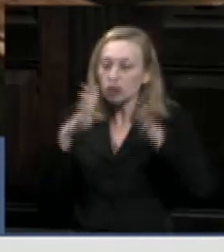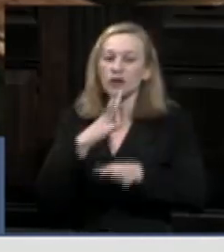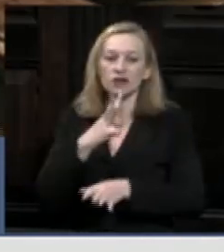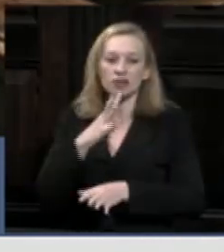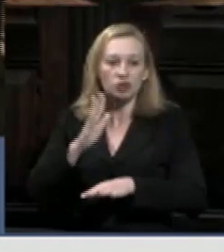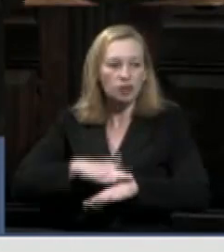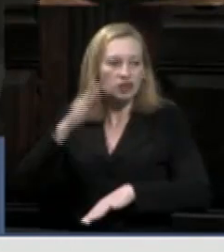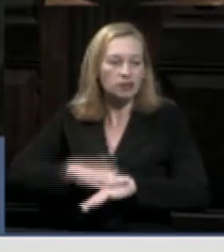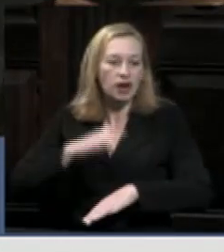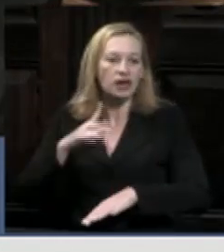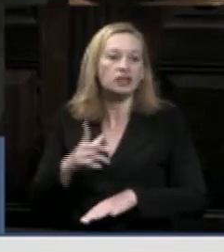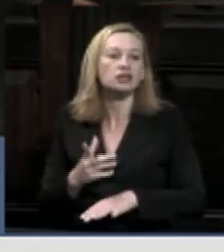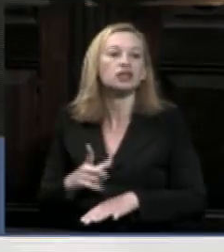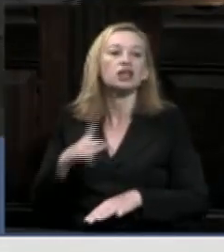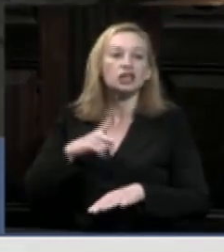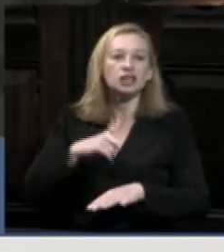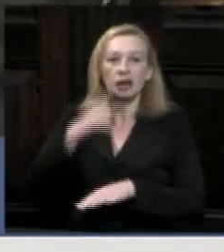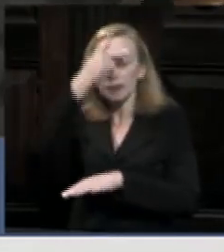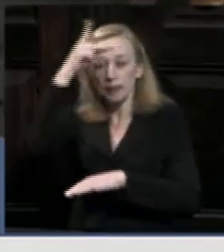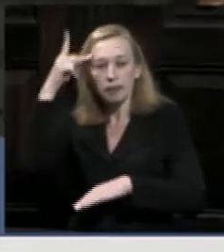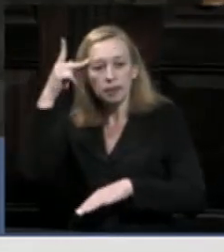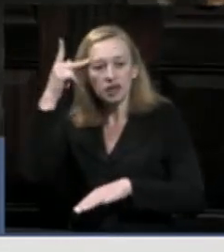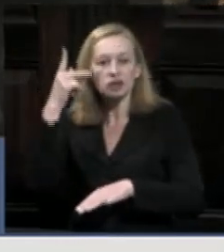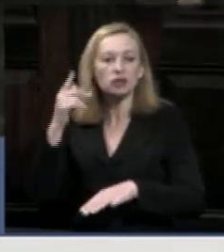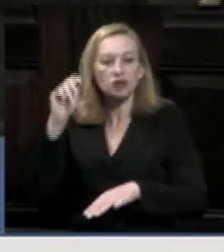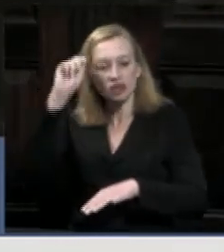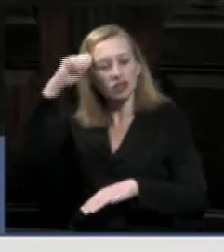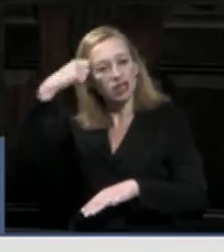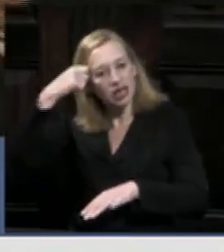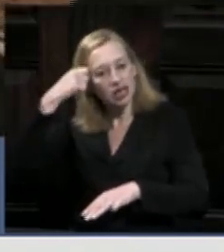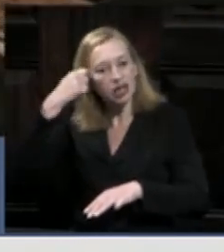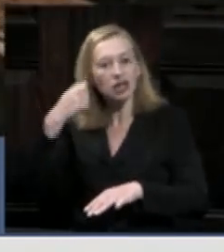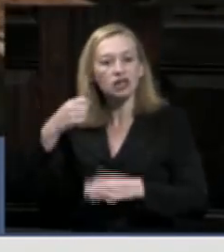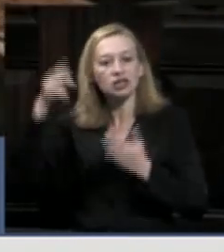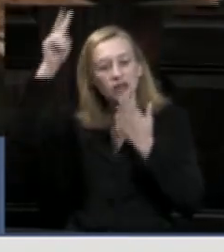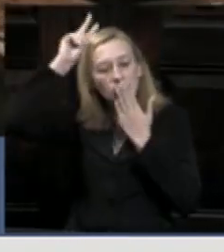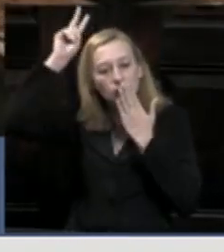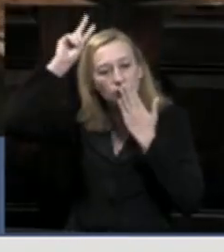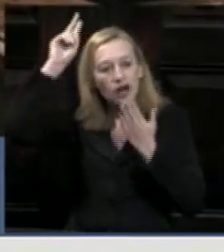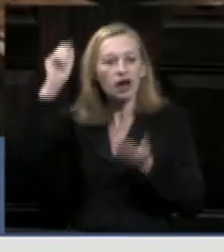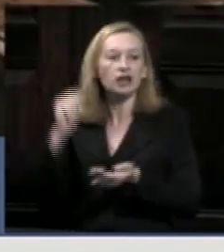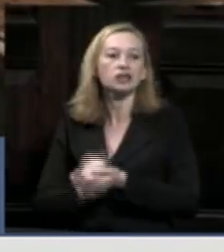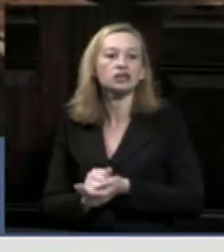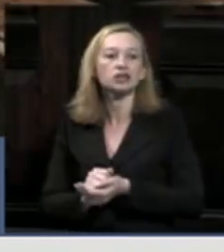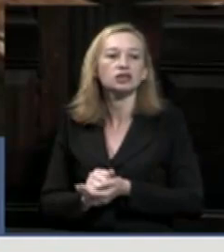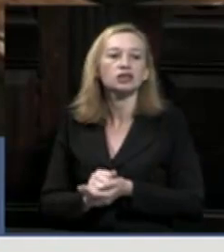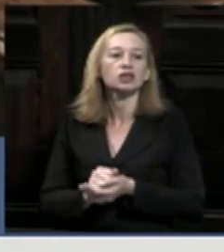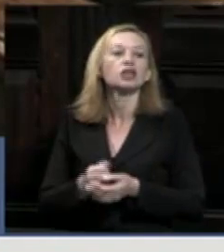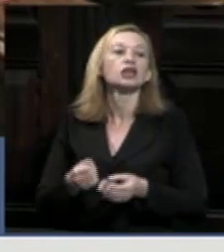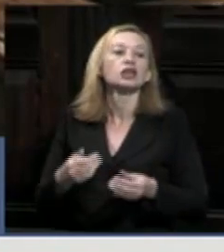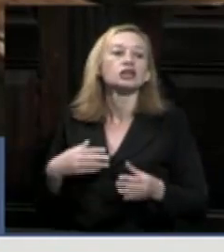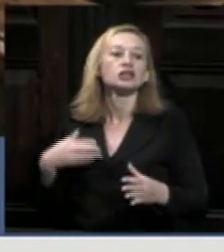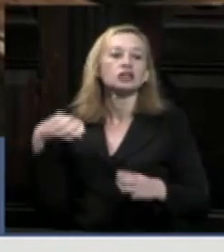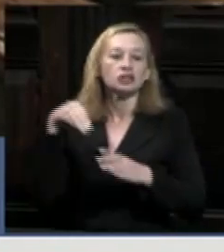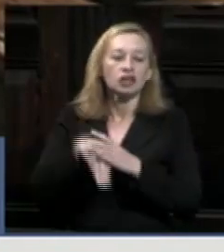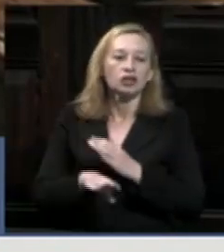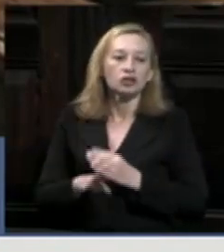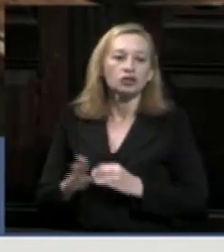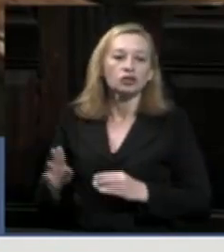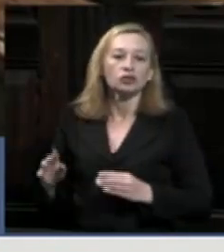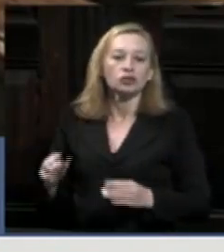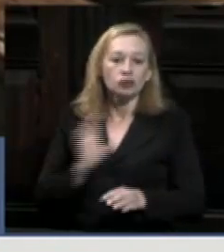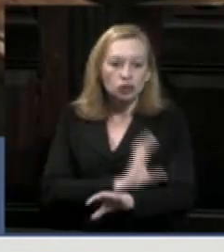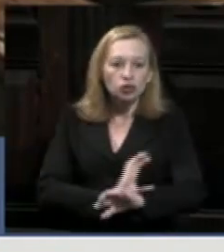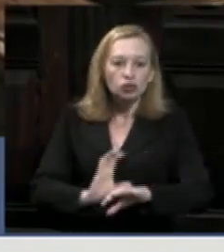cada vez mais negros negras indígenas nos cursos de mestrado doutorado e pós-doutorado parabéns aos que